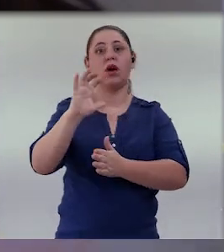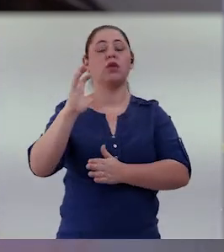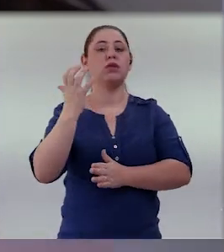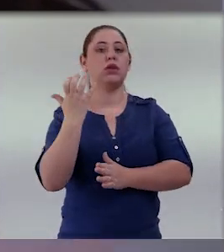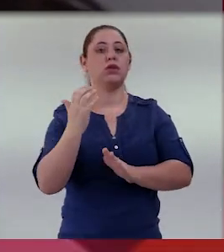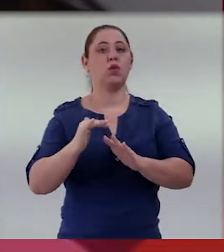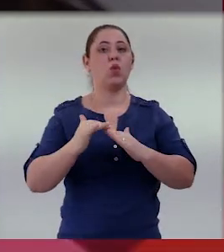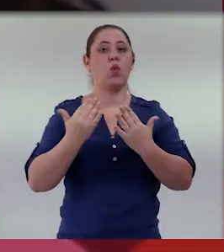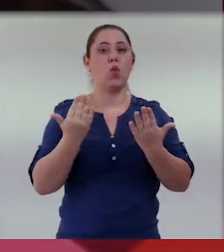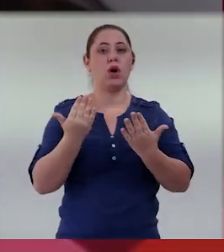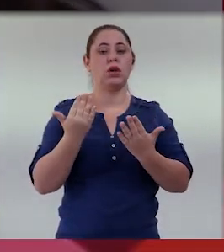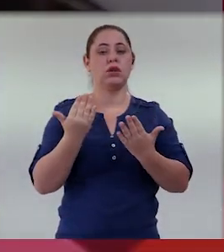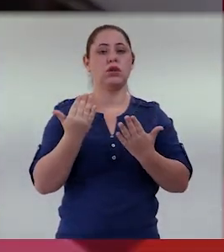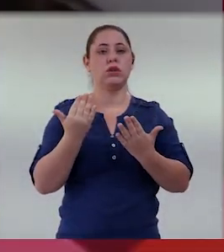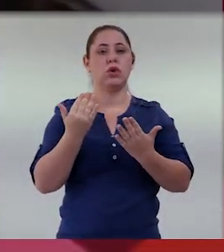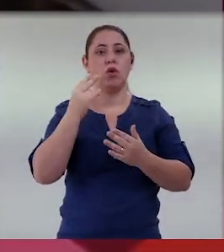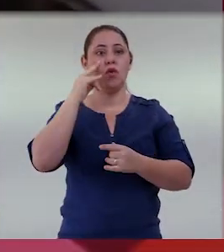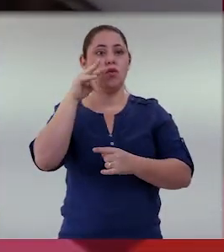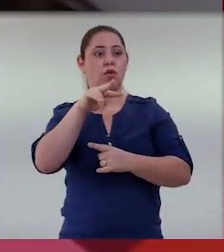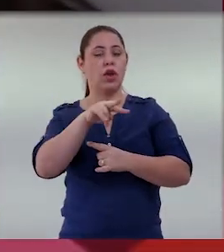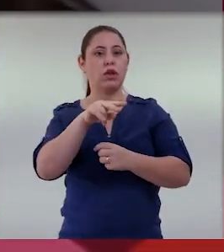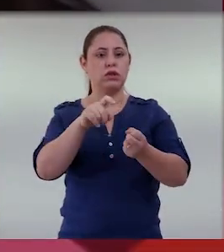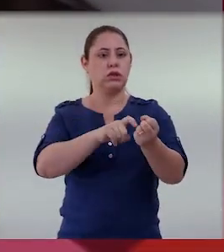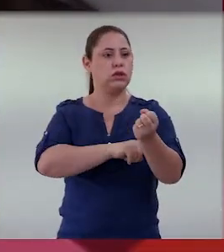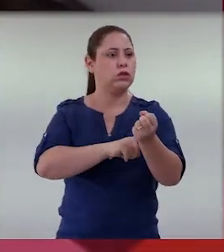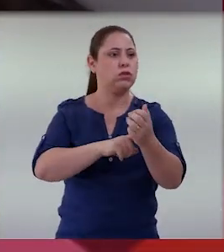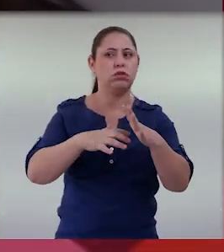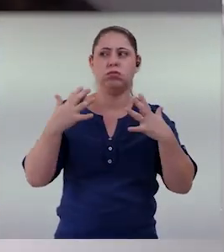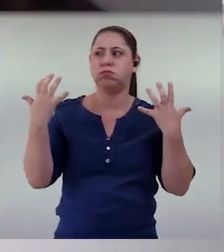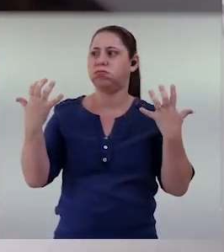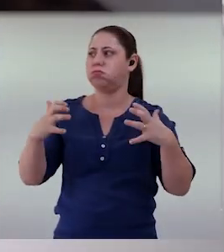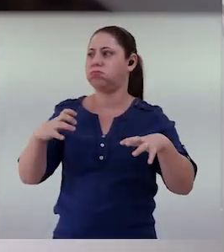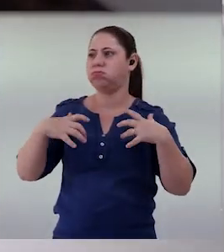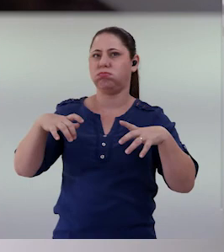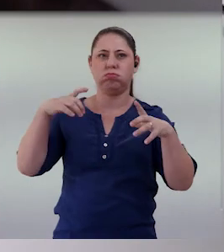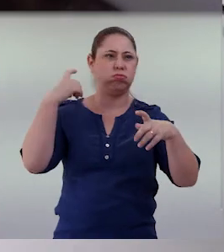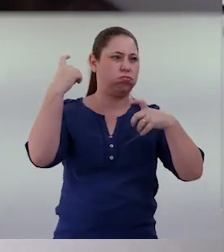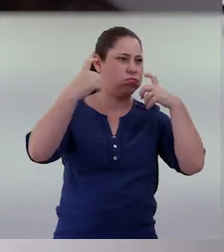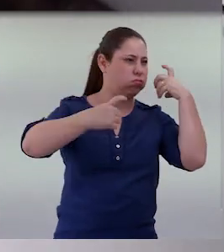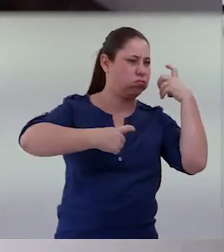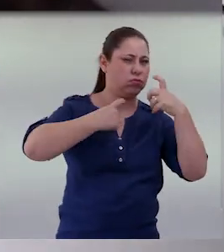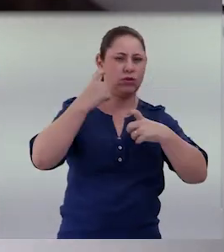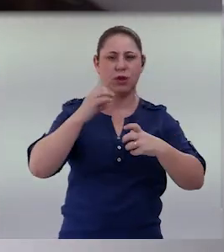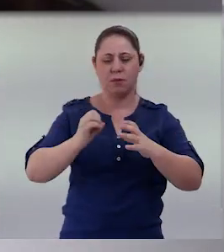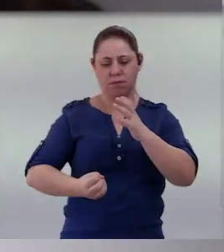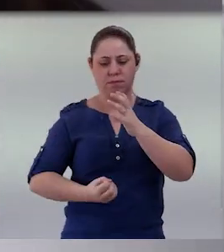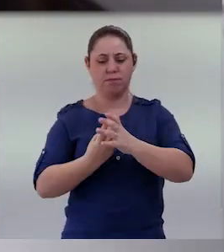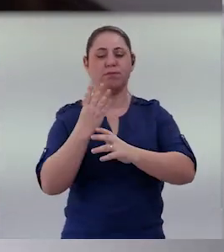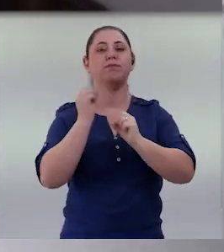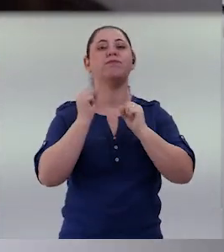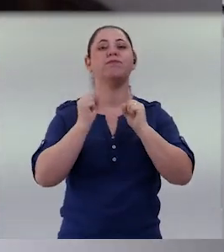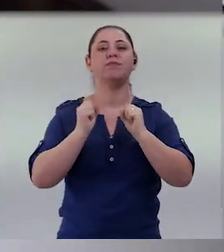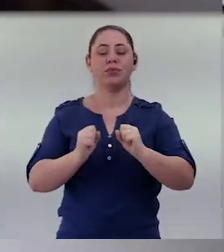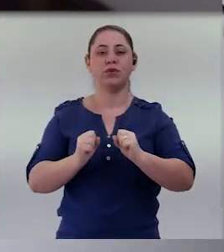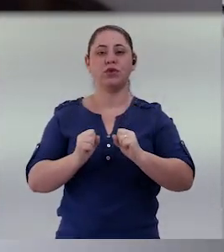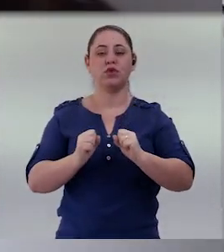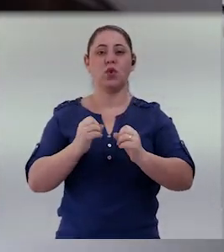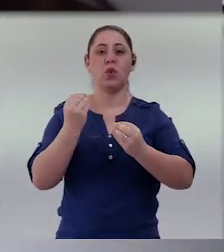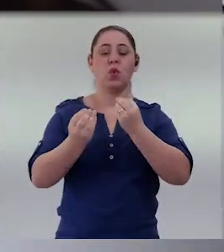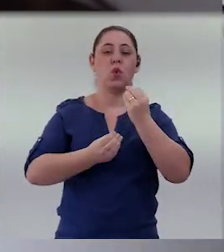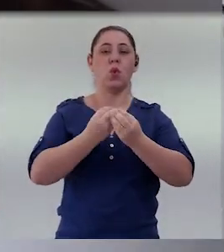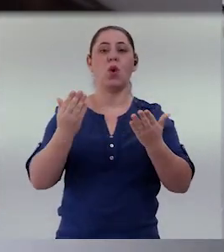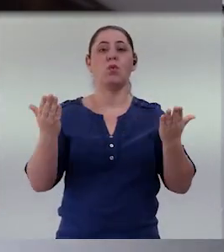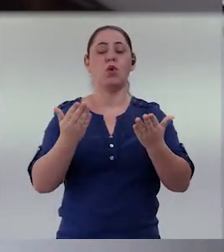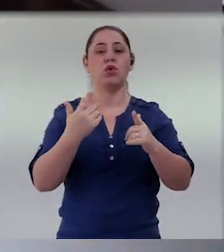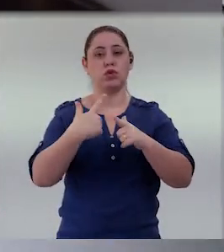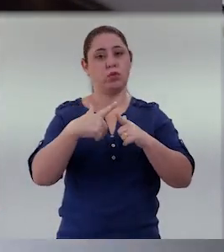desse quadro, né? O que acontece é que quando a gente se vê em situações de estresse, ela pode surgir,